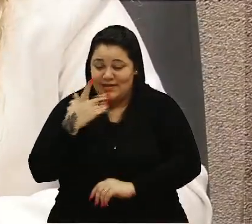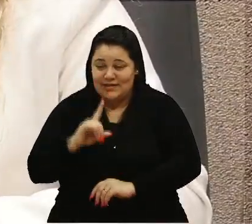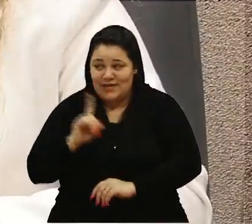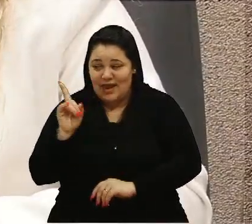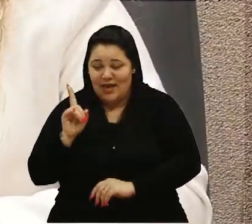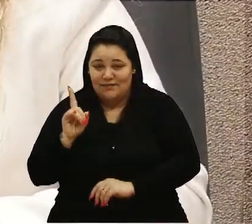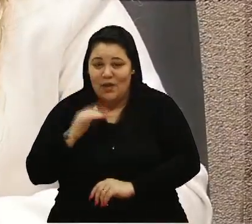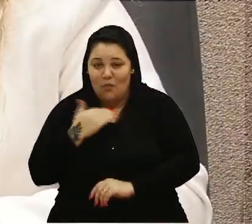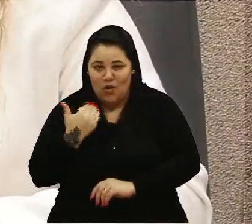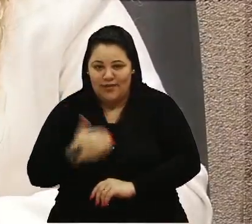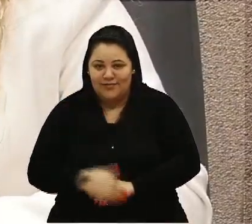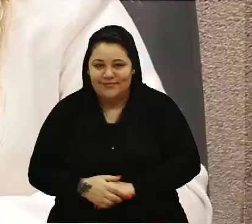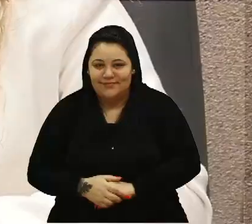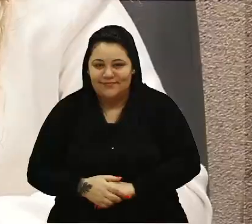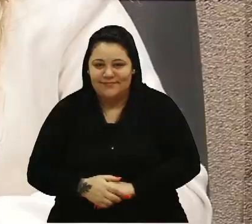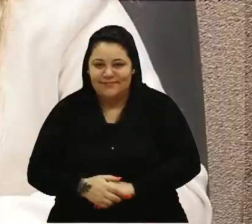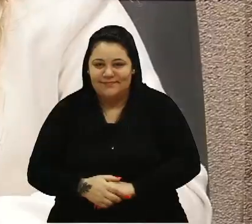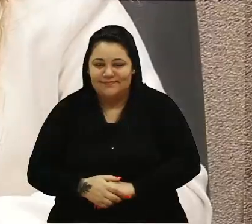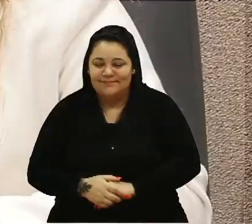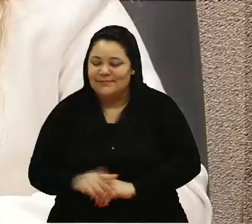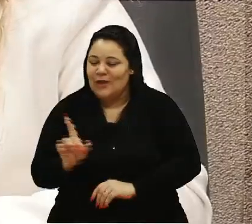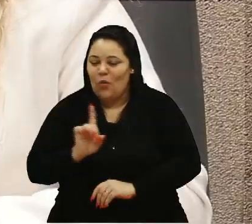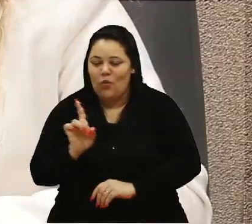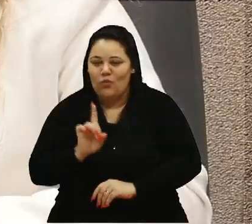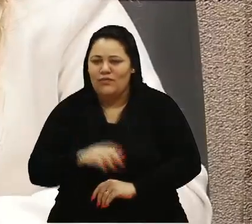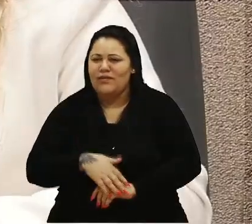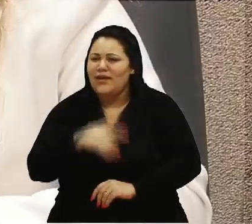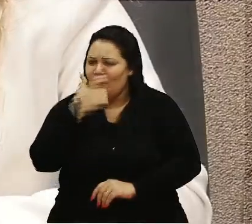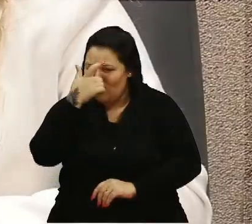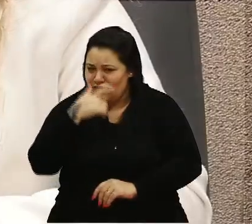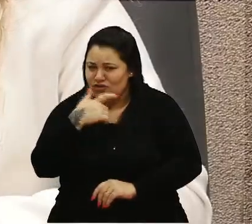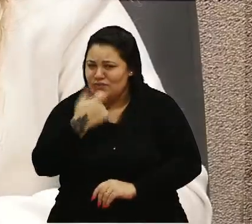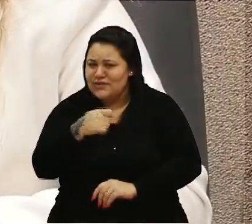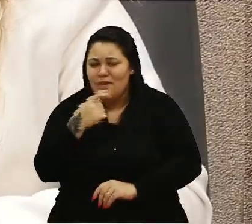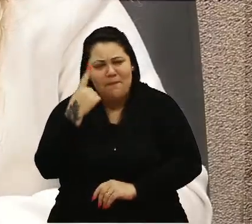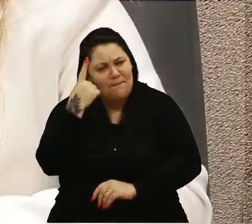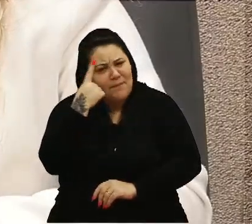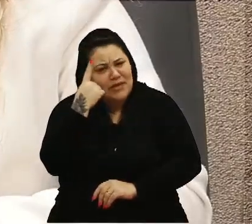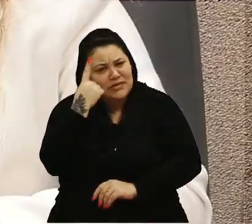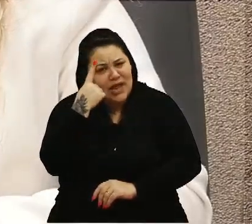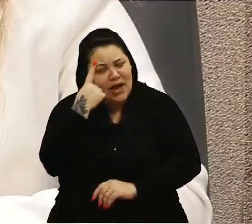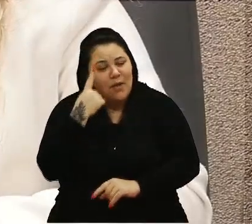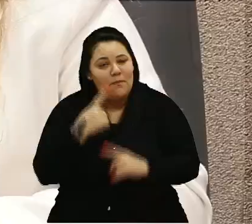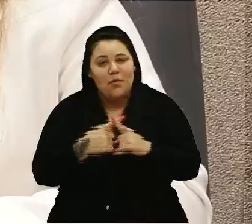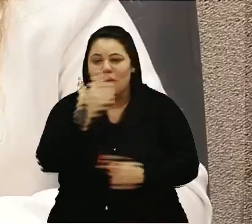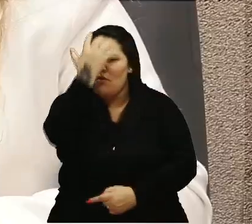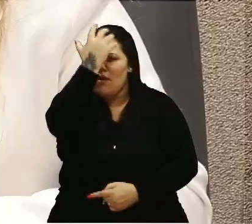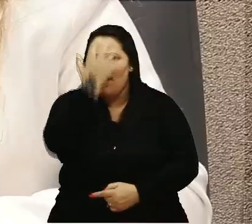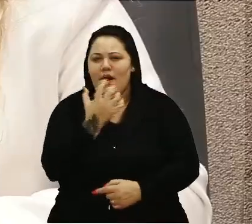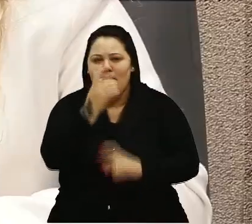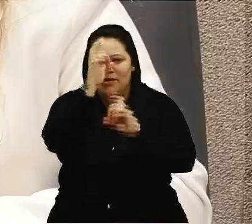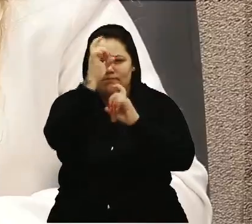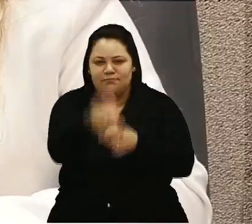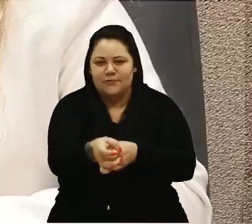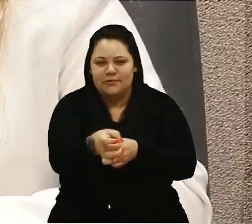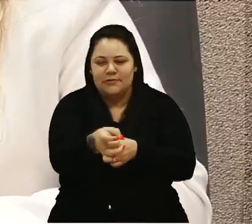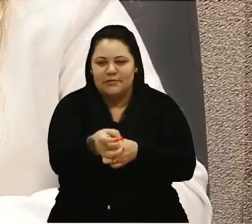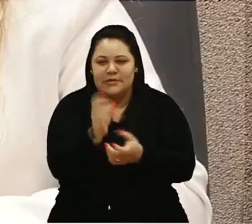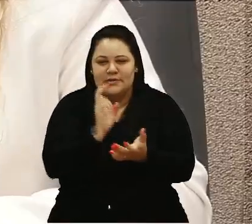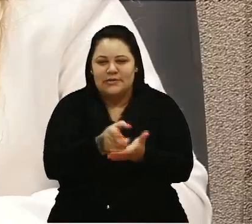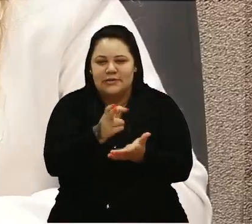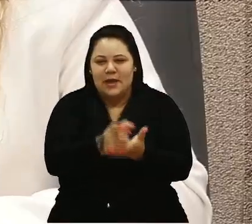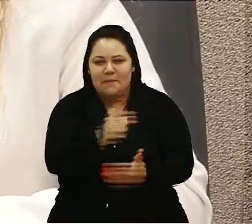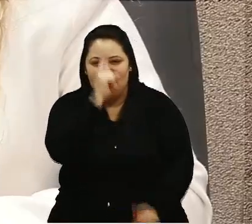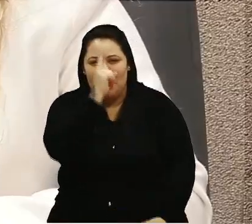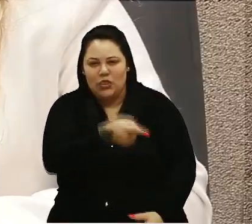Não, né? Então, eu acho que tem que fazer uma reflexão, porque o Hamas sempre comandou a Palestina. Então,